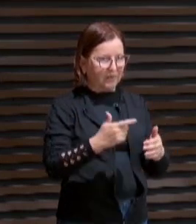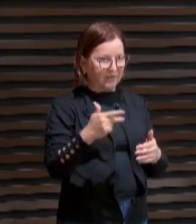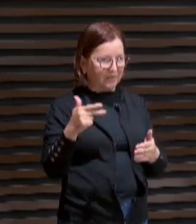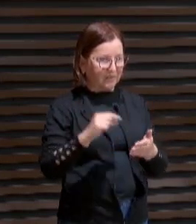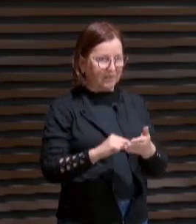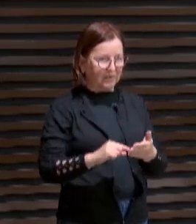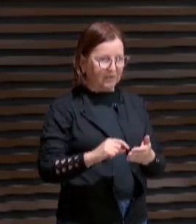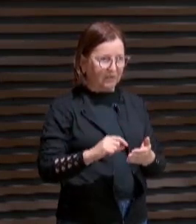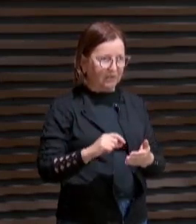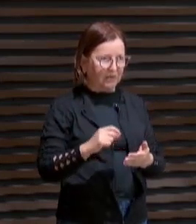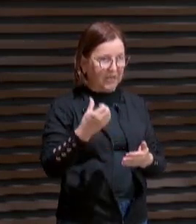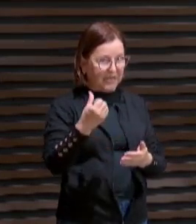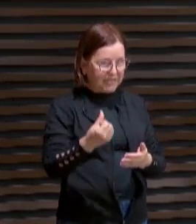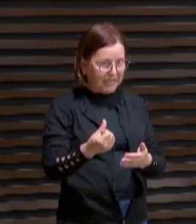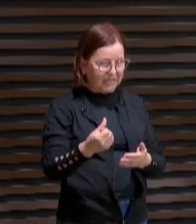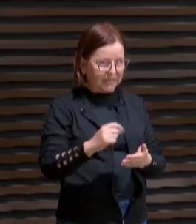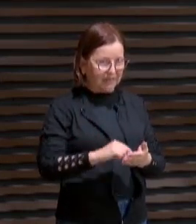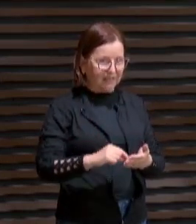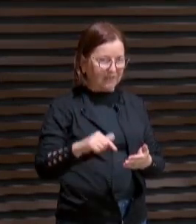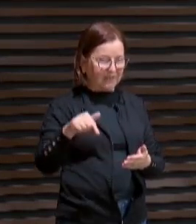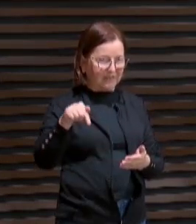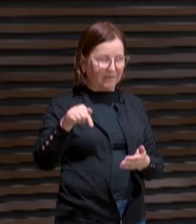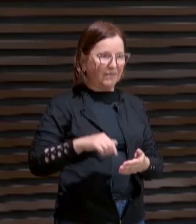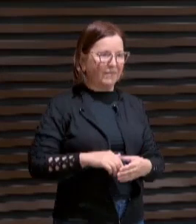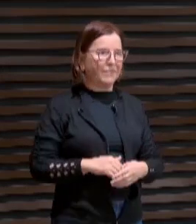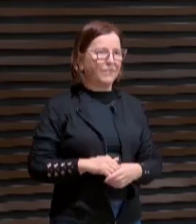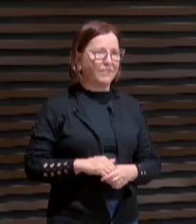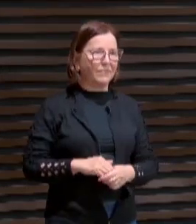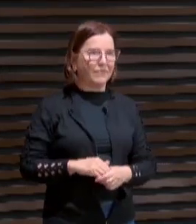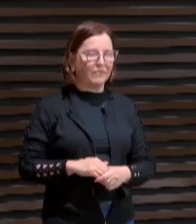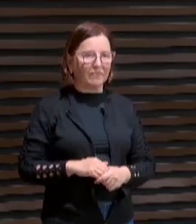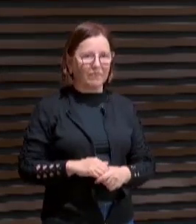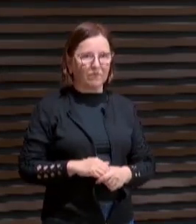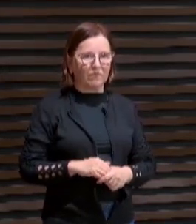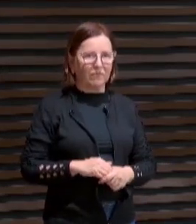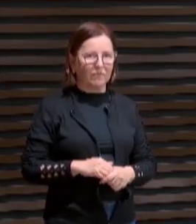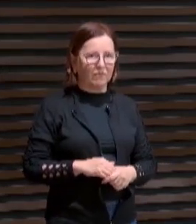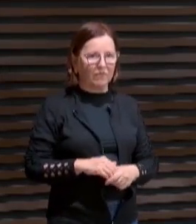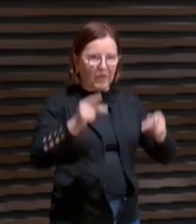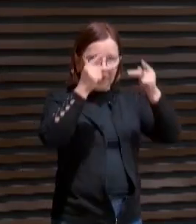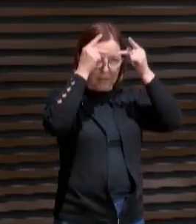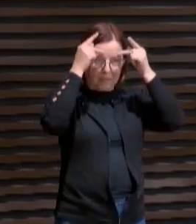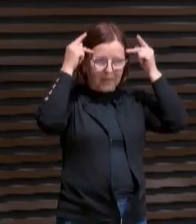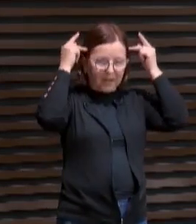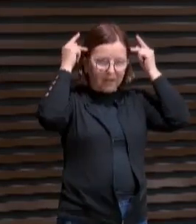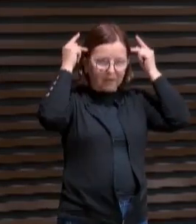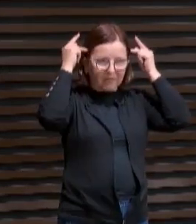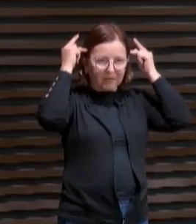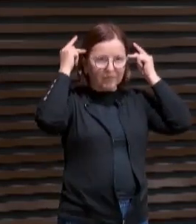7. Lucas 23, 6 e 7. Tendo Pilatos ouvido